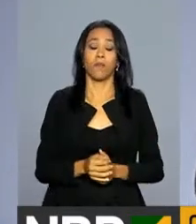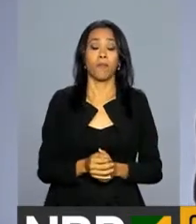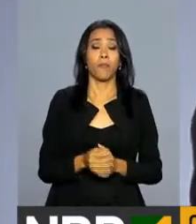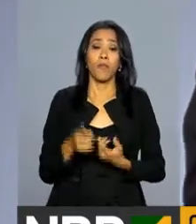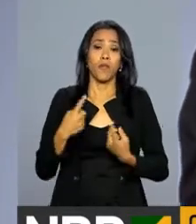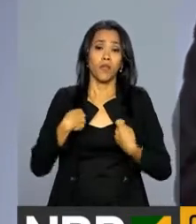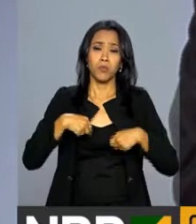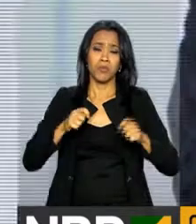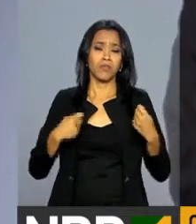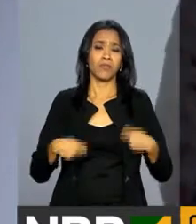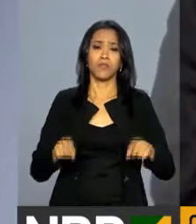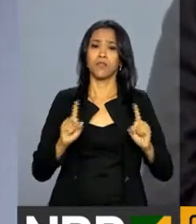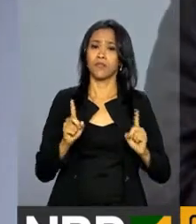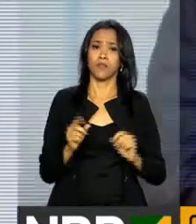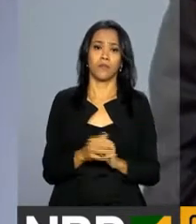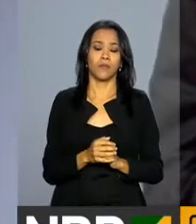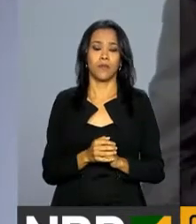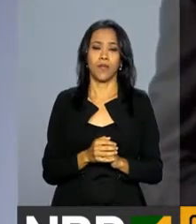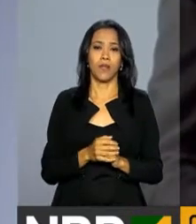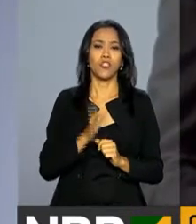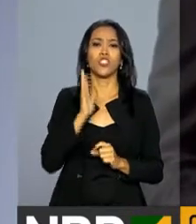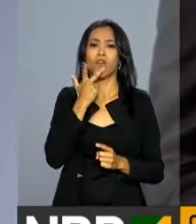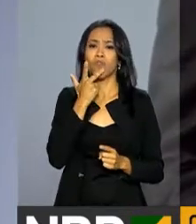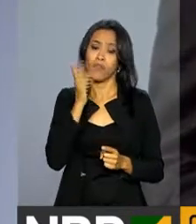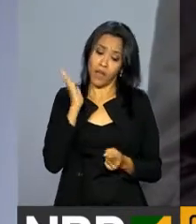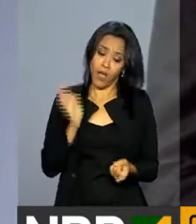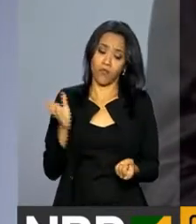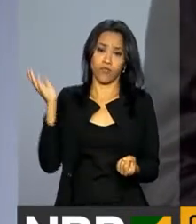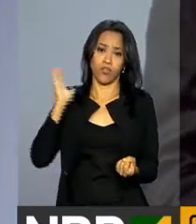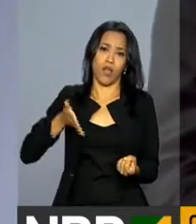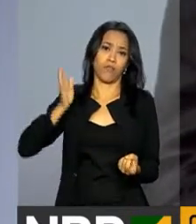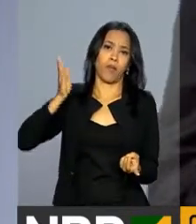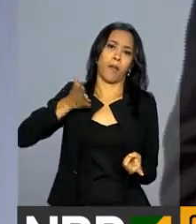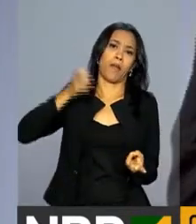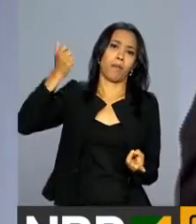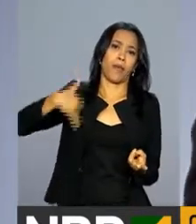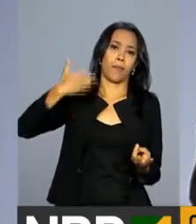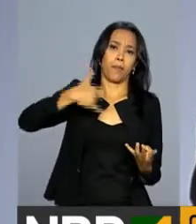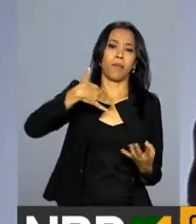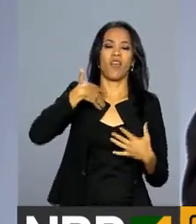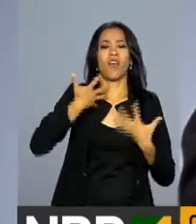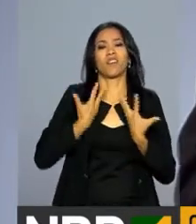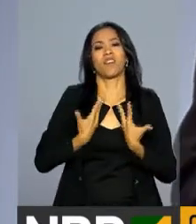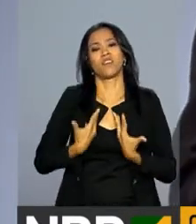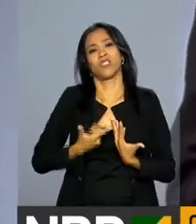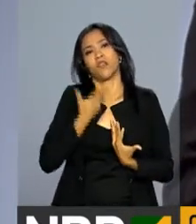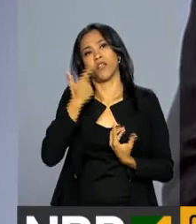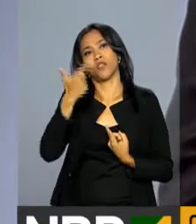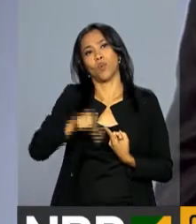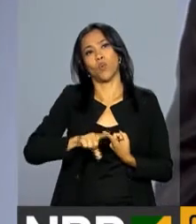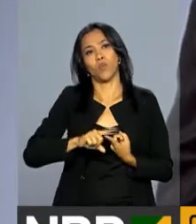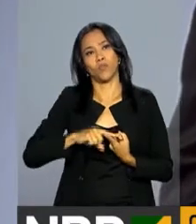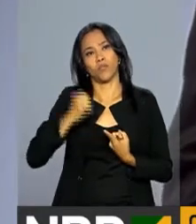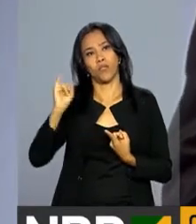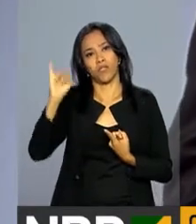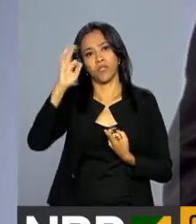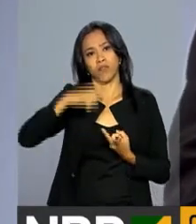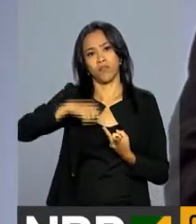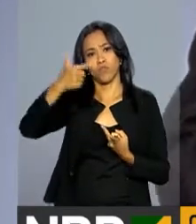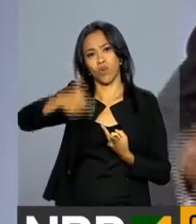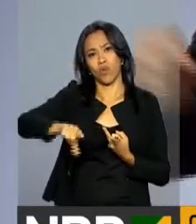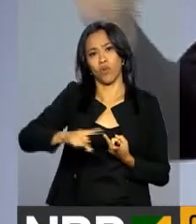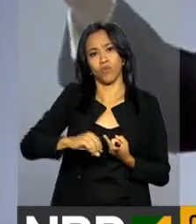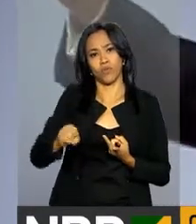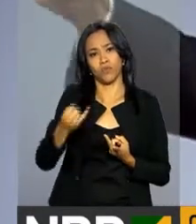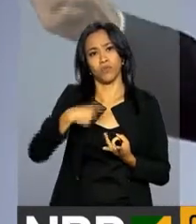dizer é daquilo que já foi dito aqui seria na verdade cansativo falar da inflação falar dos juros